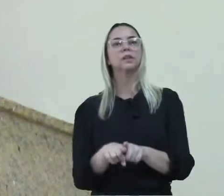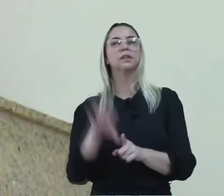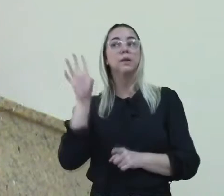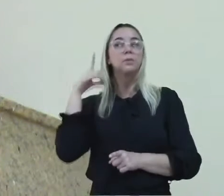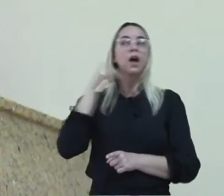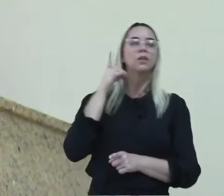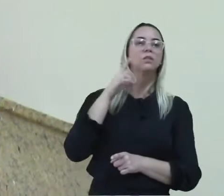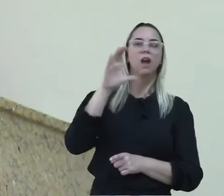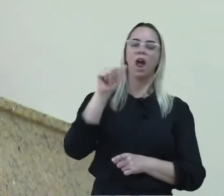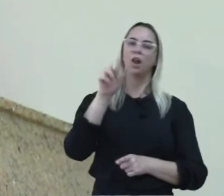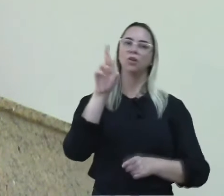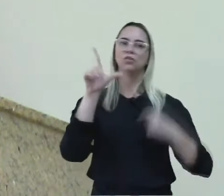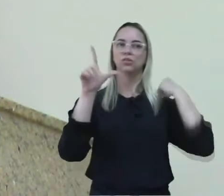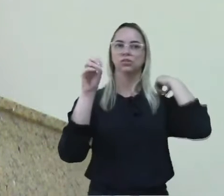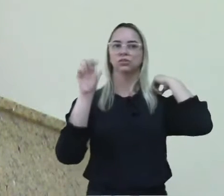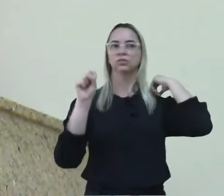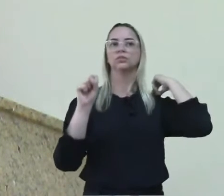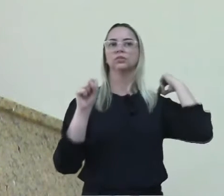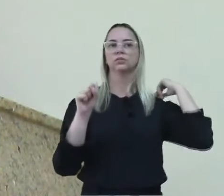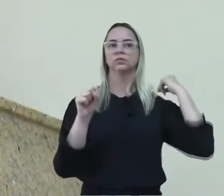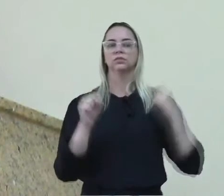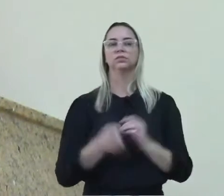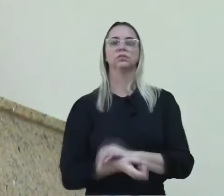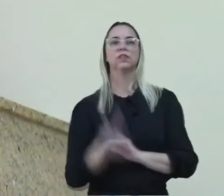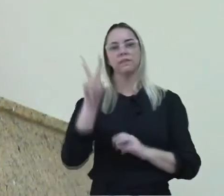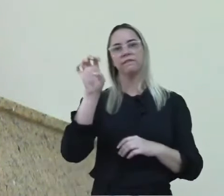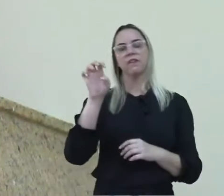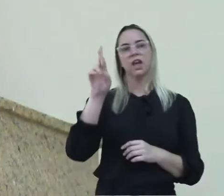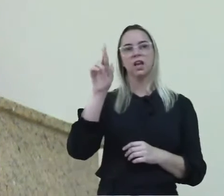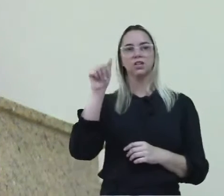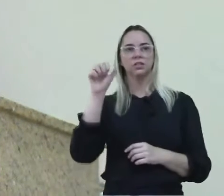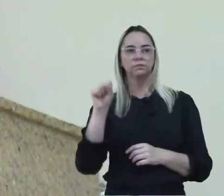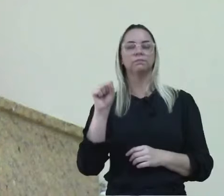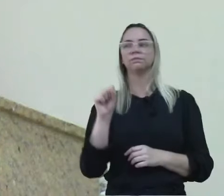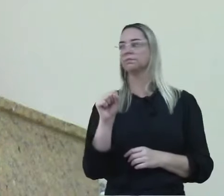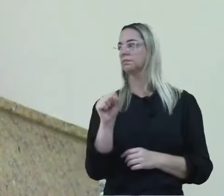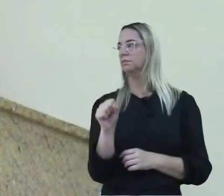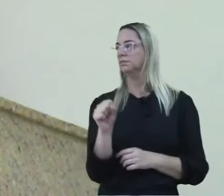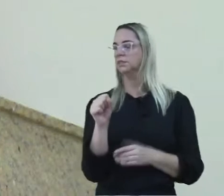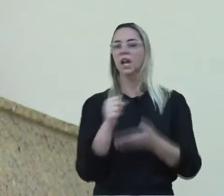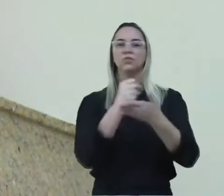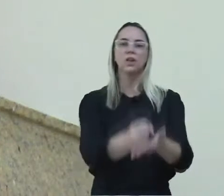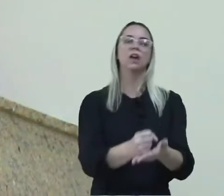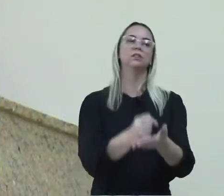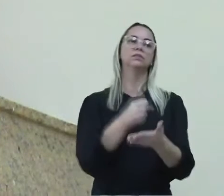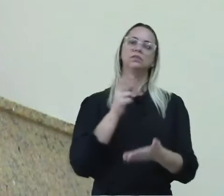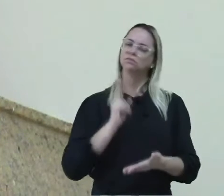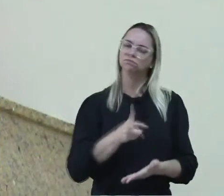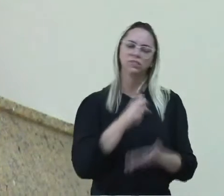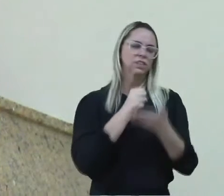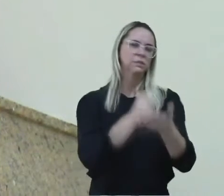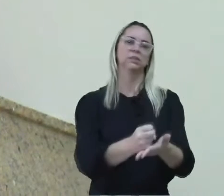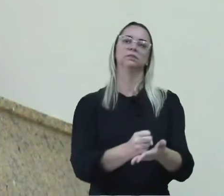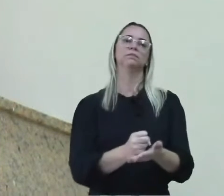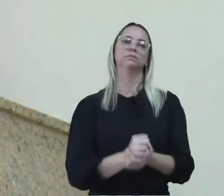deputados Carlos Veras, Doriel Barros e Carlos Veras, né, que também têm contribuído com a população de São Bento, né,